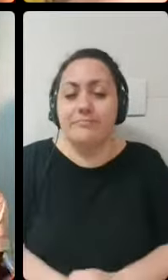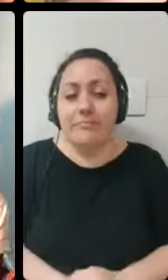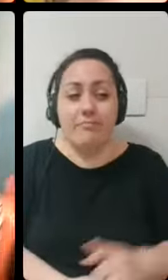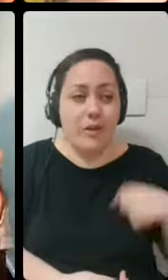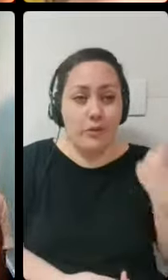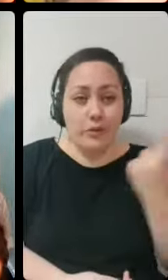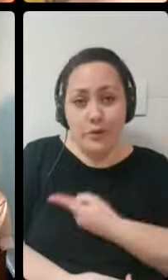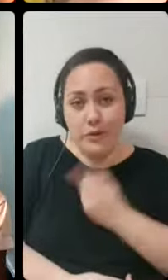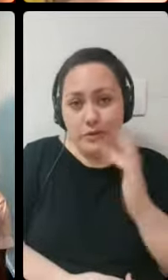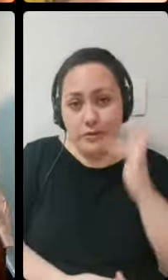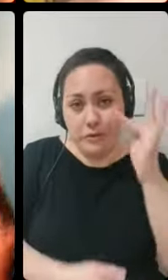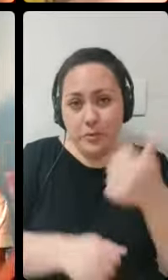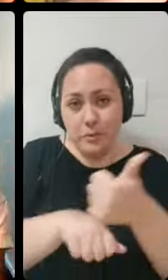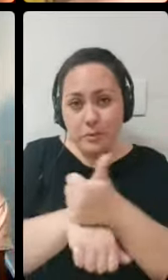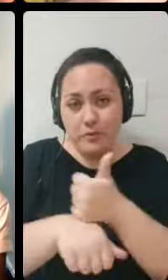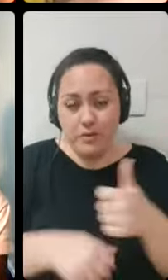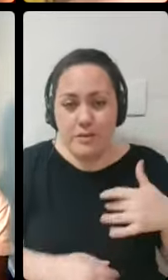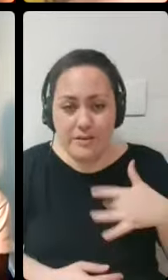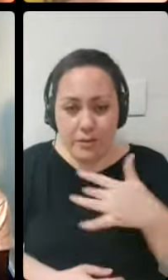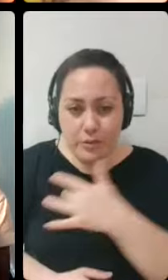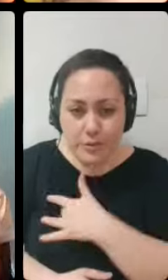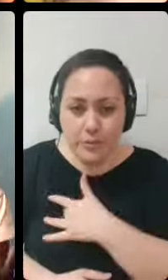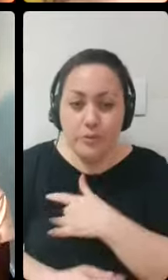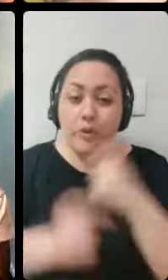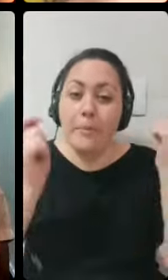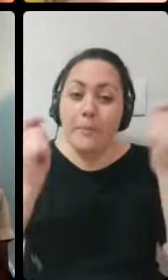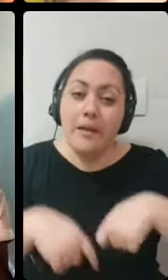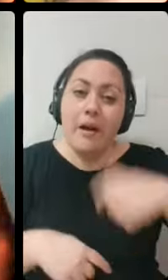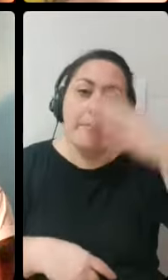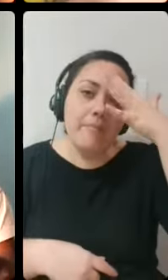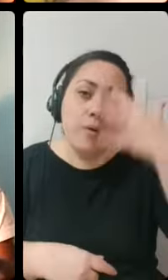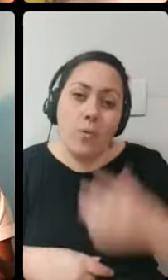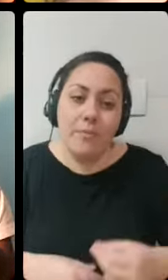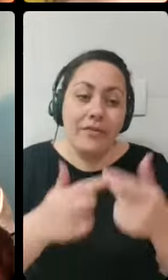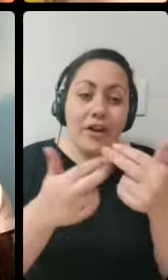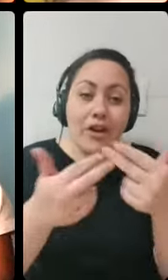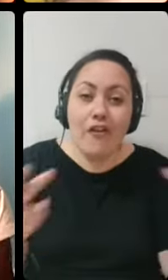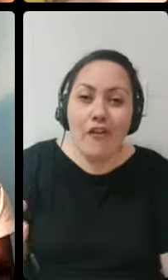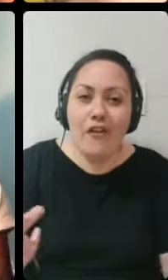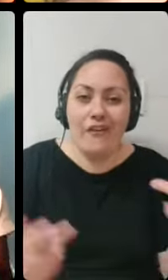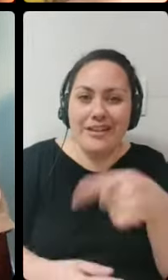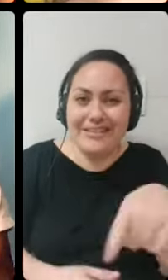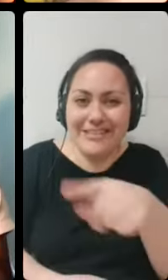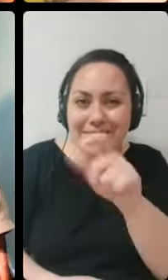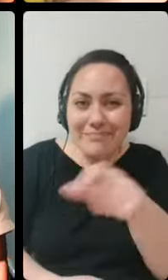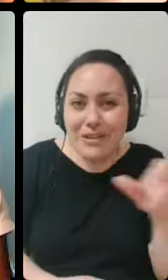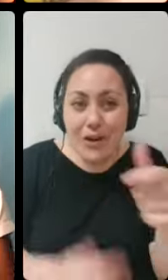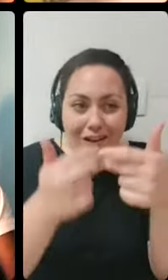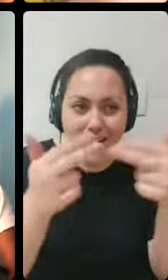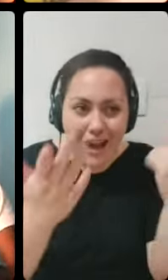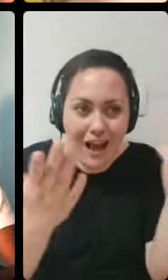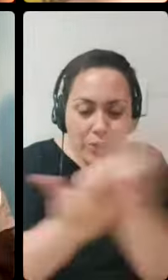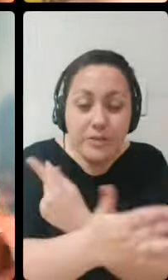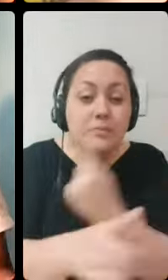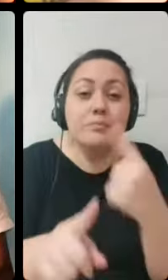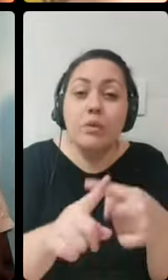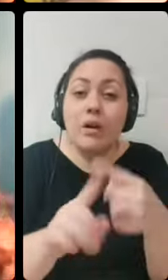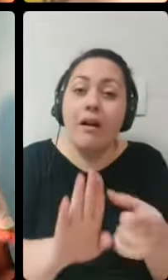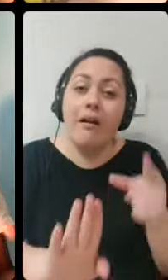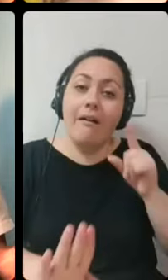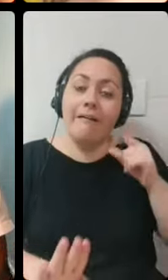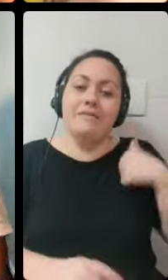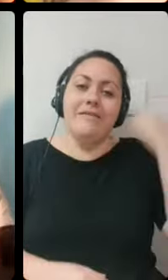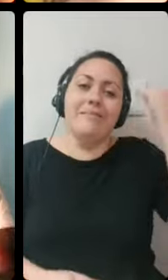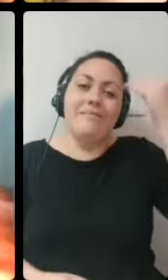todo o universo das coisas que podem estar acontecendo com aquela pessoa, né? Justamente porque a gente vivenciou essa experiência